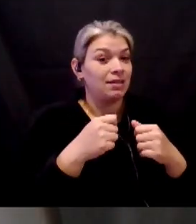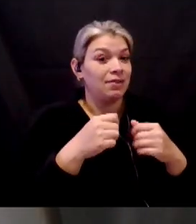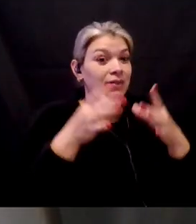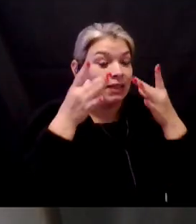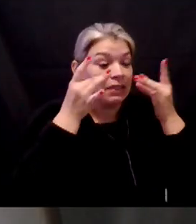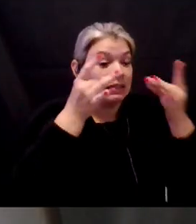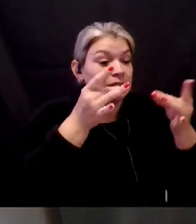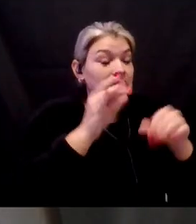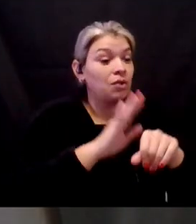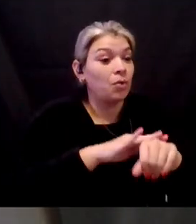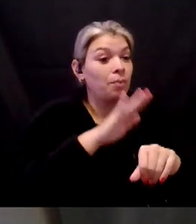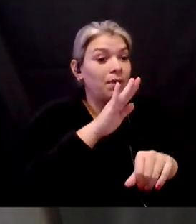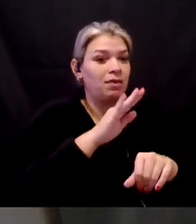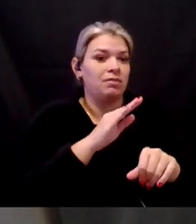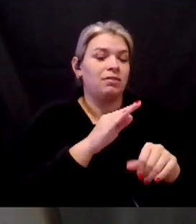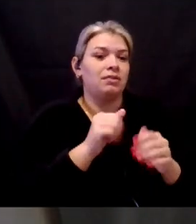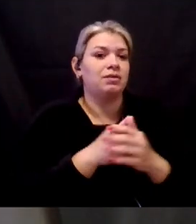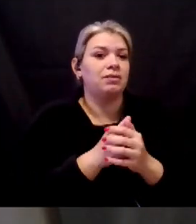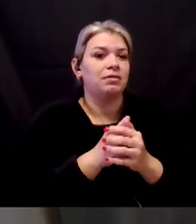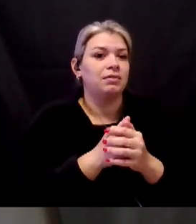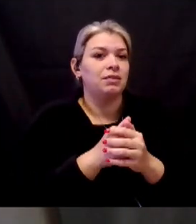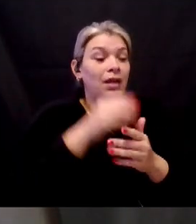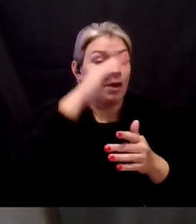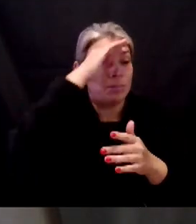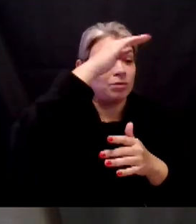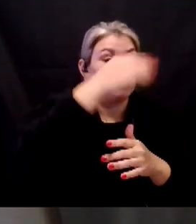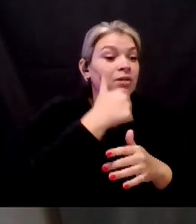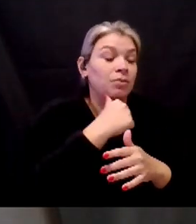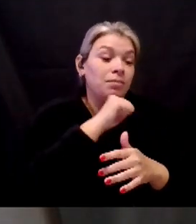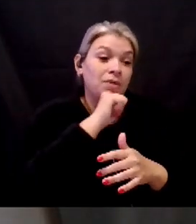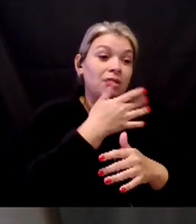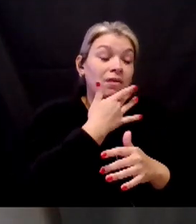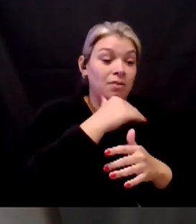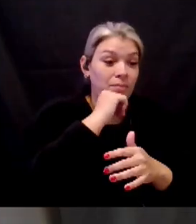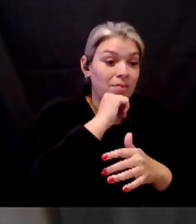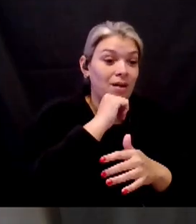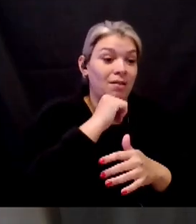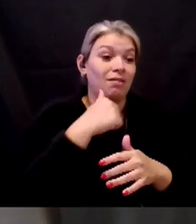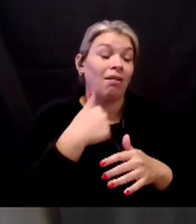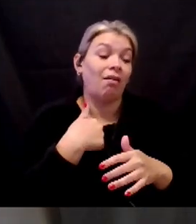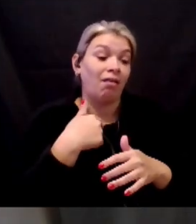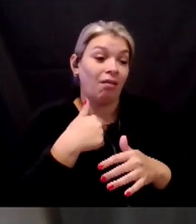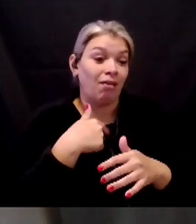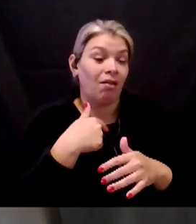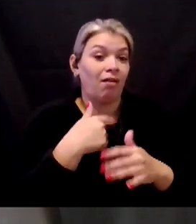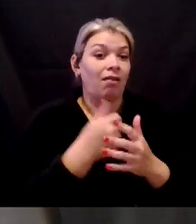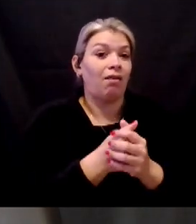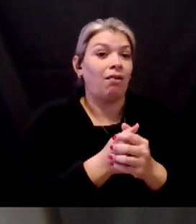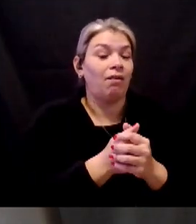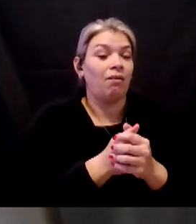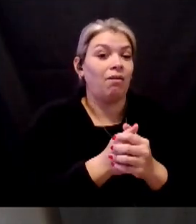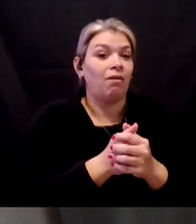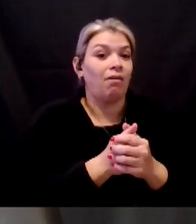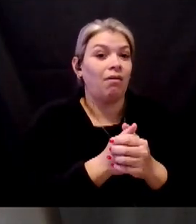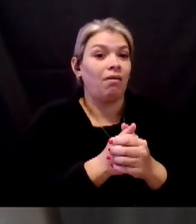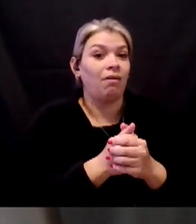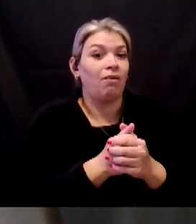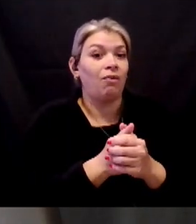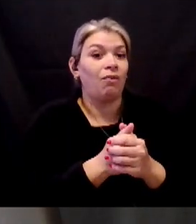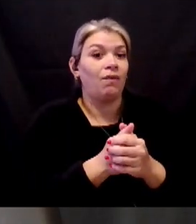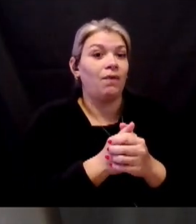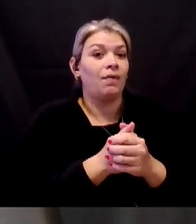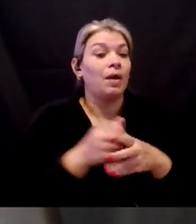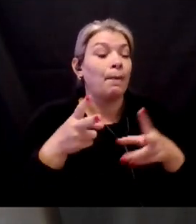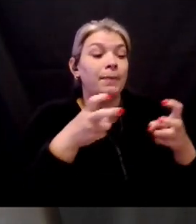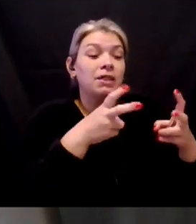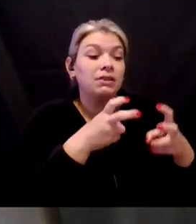pais, né, eu tenho alguns poucos clientes que os pais, eles conseguem, né, segurar, Sim.